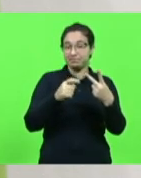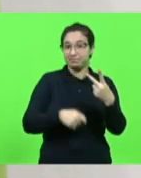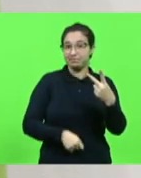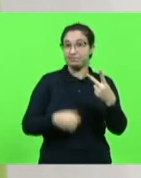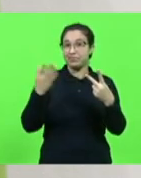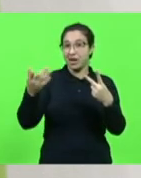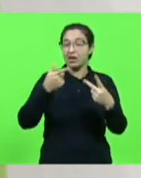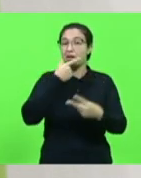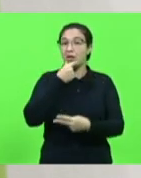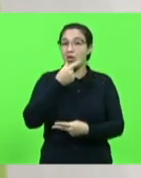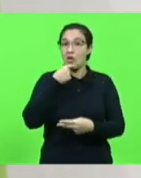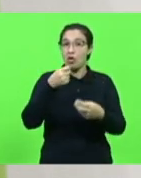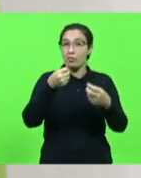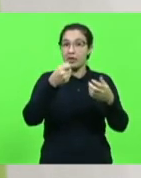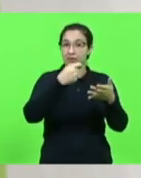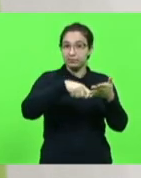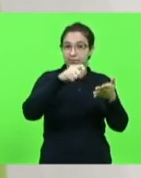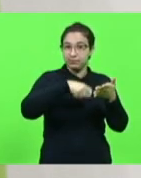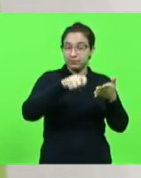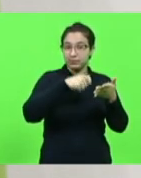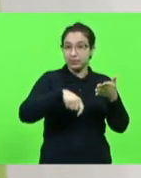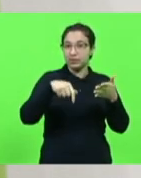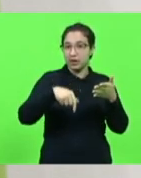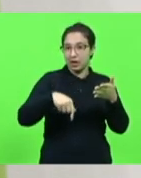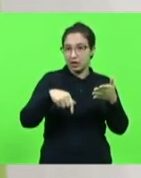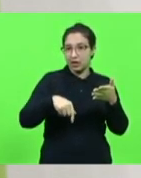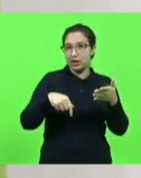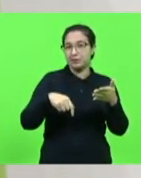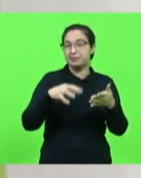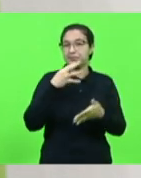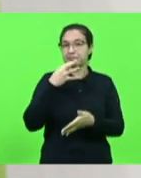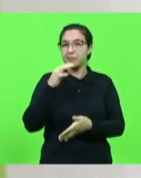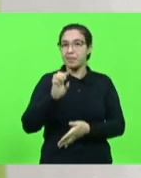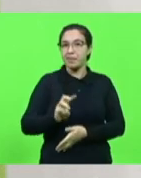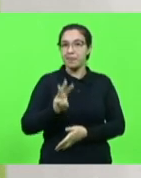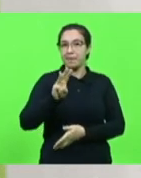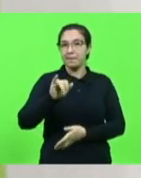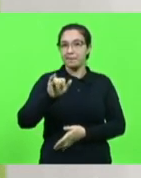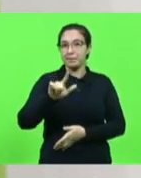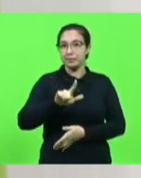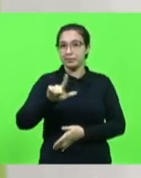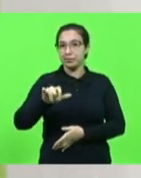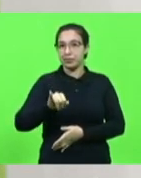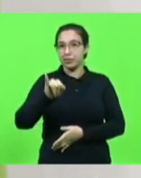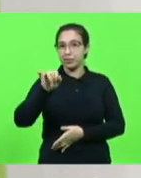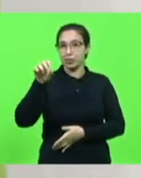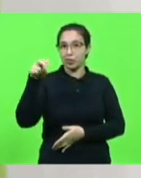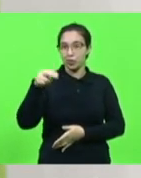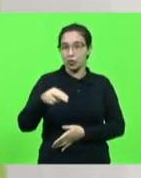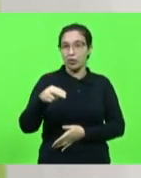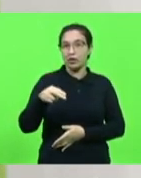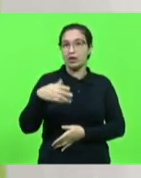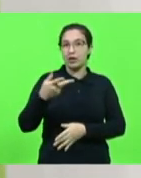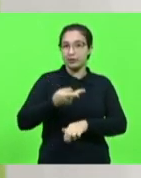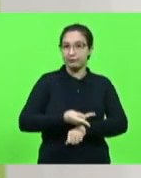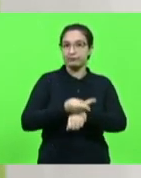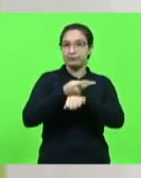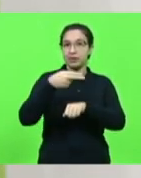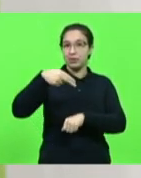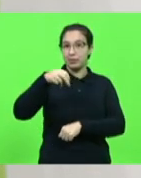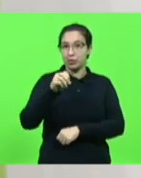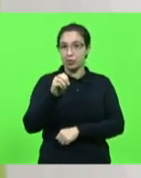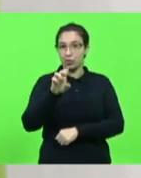escritor americano, muito conhecido aqui no Brasil, em Santa Catarina, William Faulkner, que é Prêmio Nobel de Literatura,